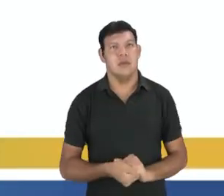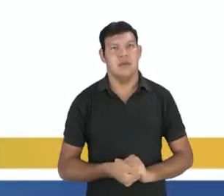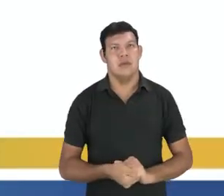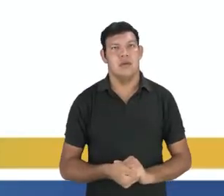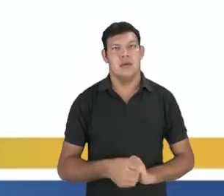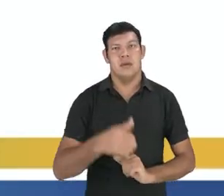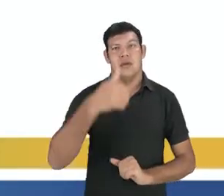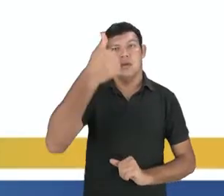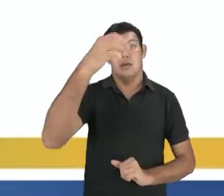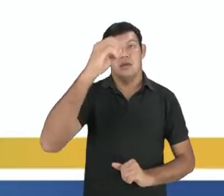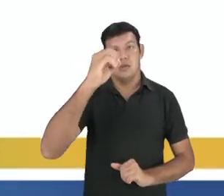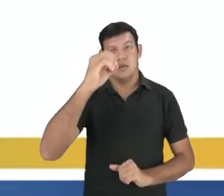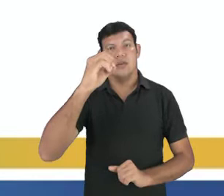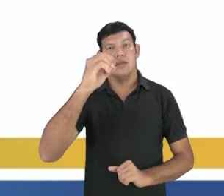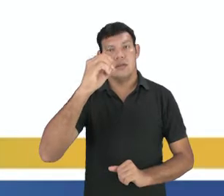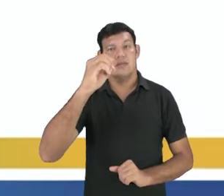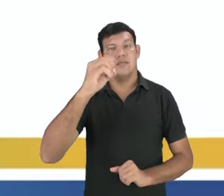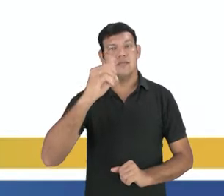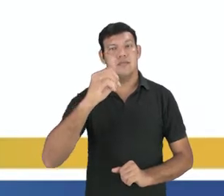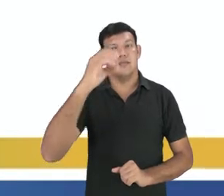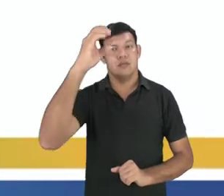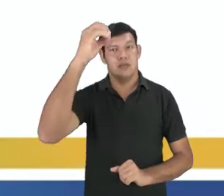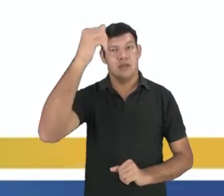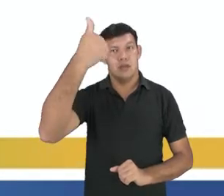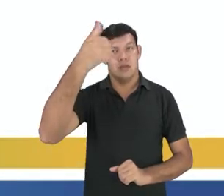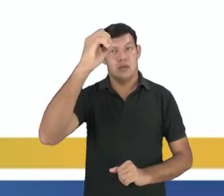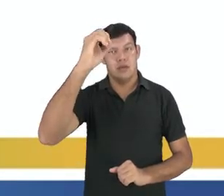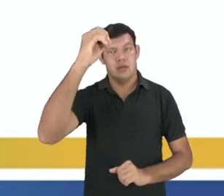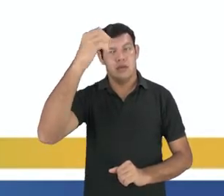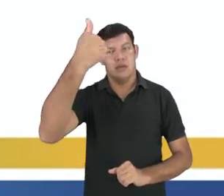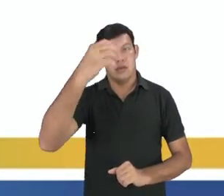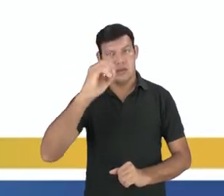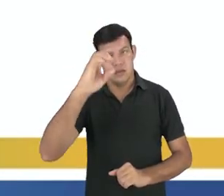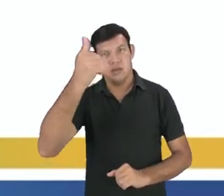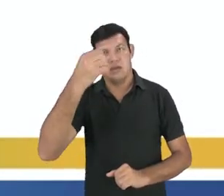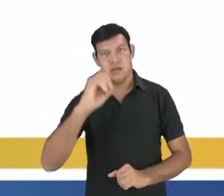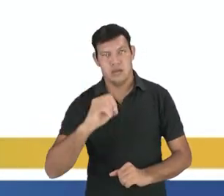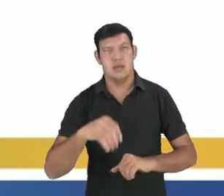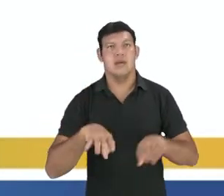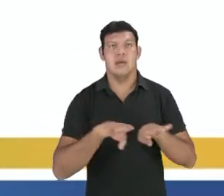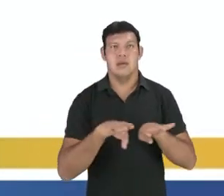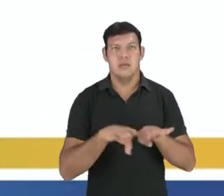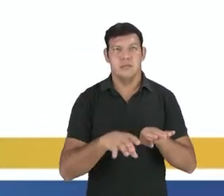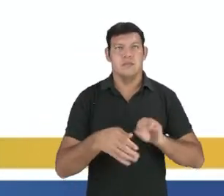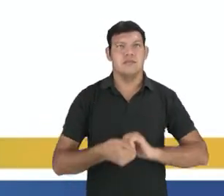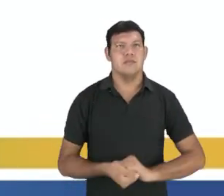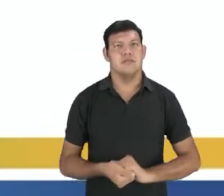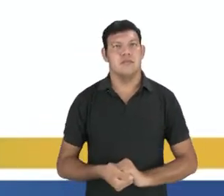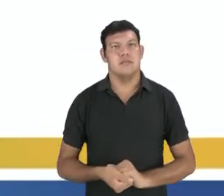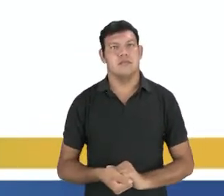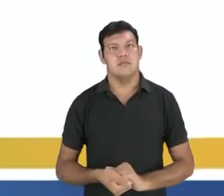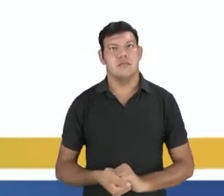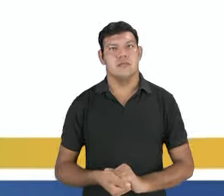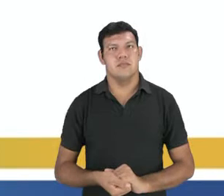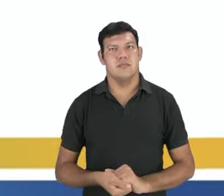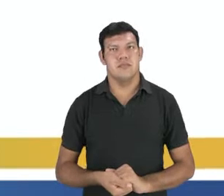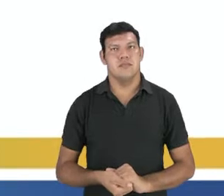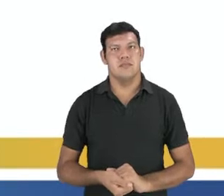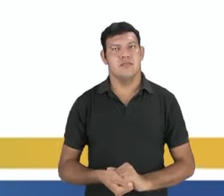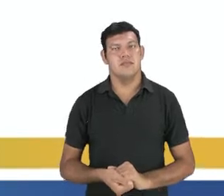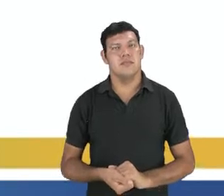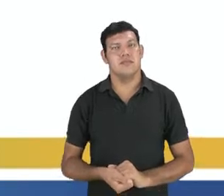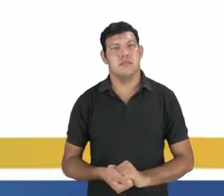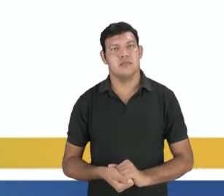entre esses divisores, o único que divide o 10, o 15 e o 20 ao mesmo tempo seria o